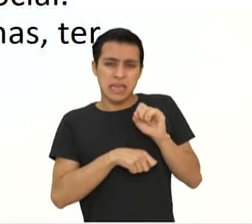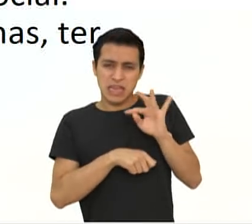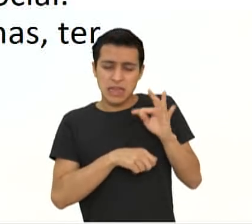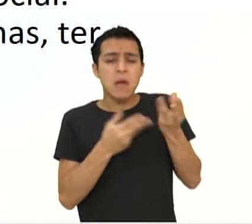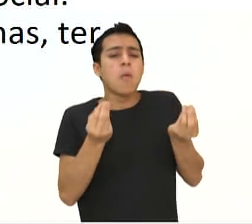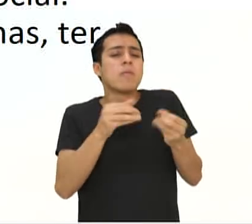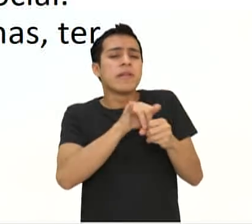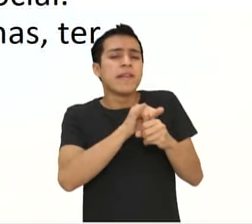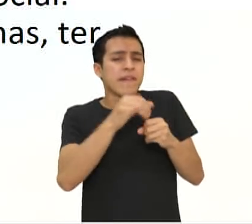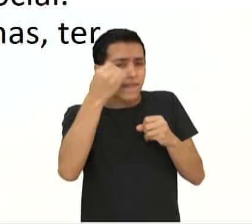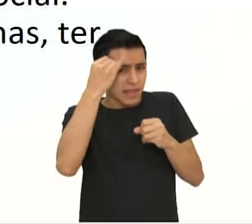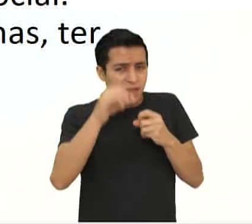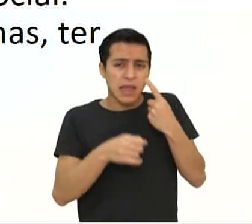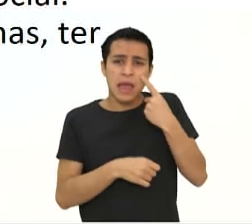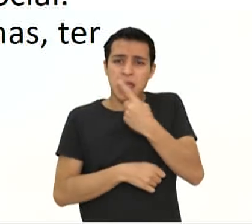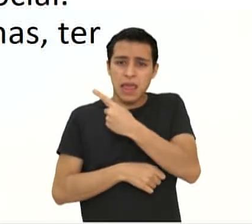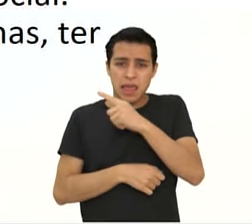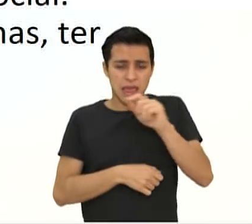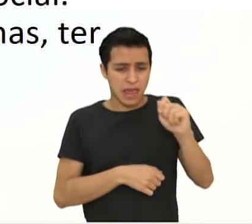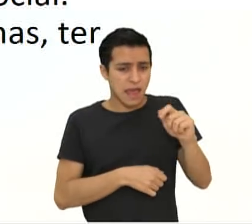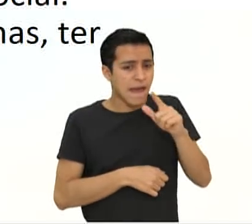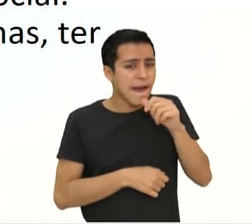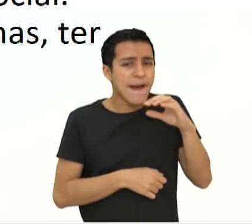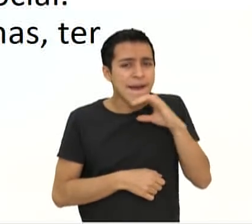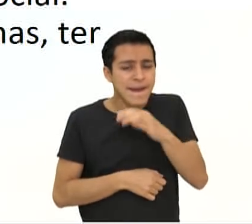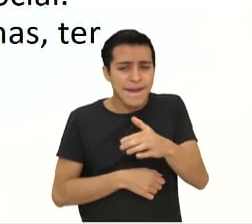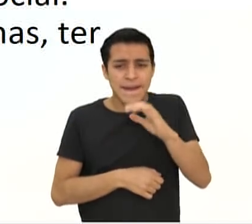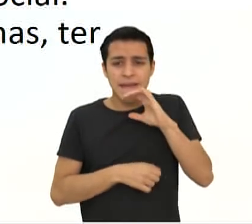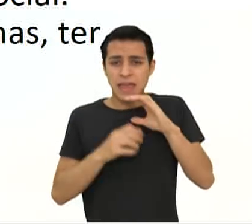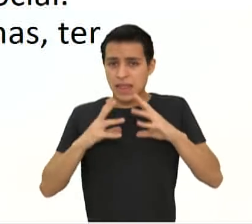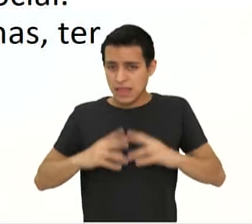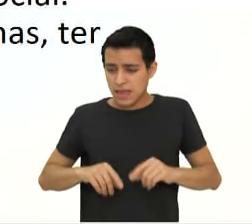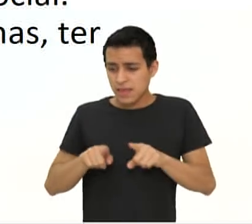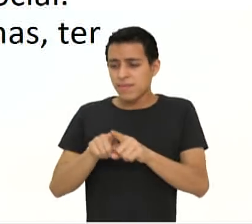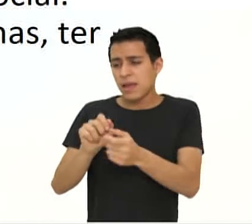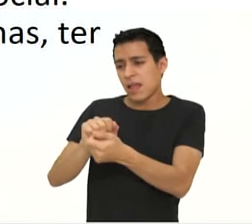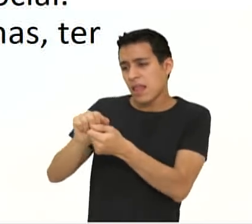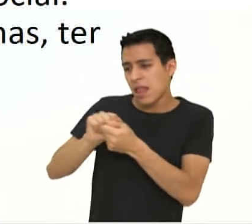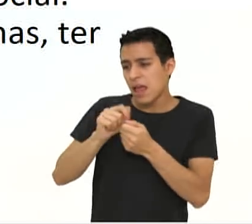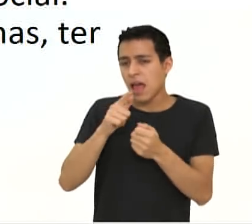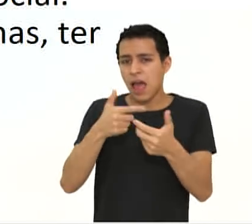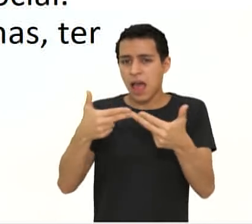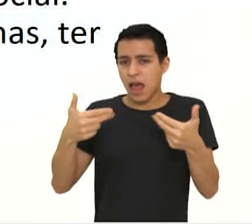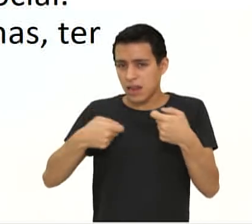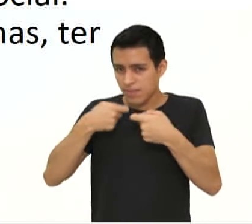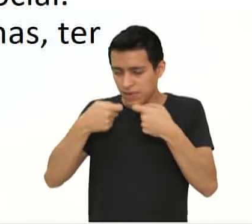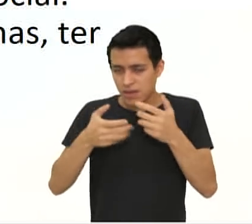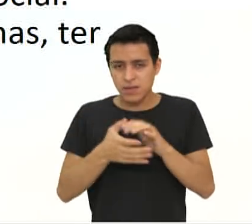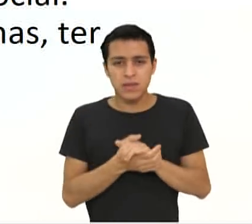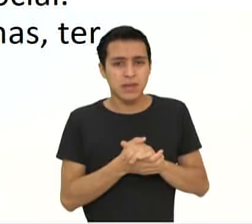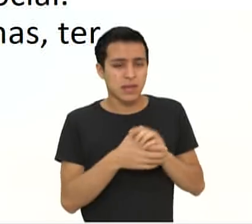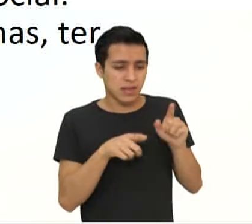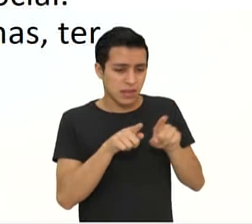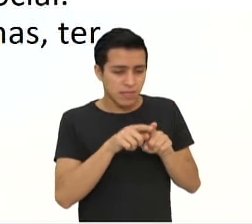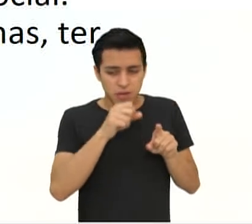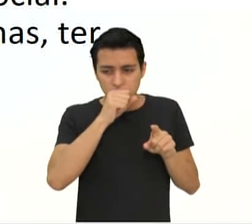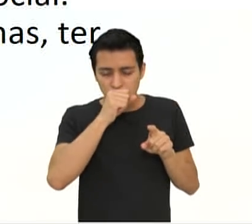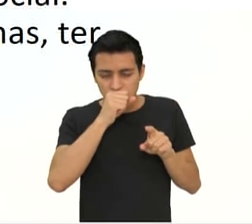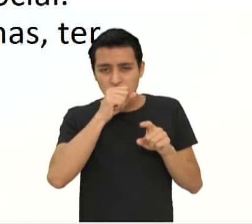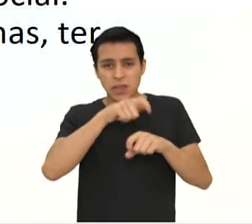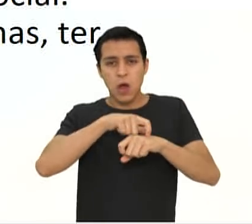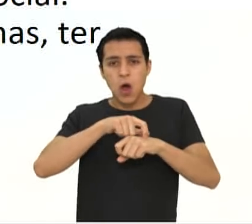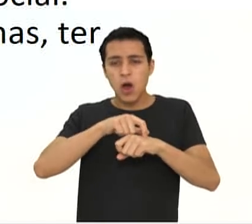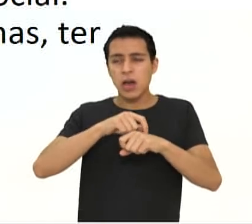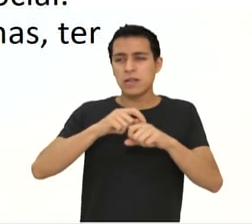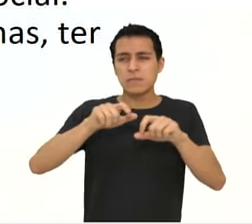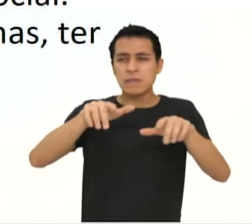de prevenção? Letra A, beber água fervida ou filtrada e lavar bem os alimentos. Letra B, cobrir o rosto ao tossir ou espirrar e manter